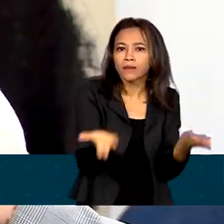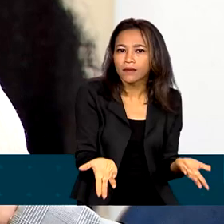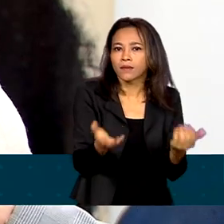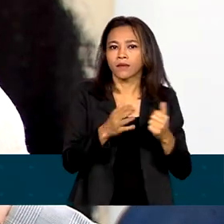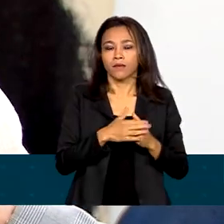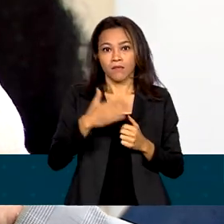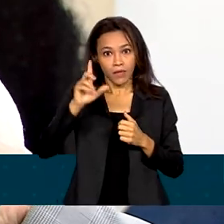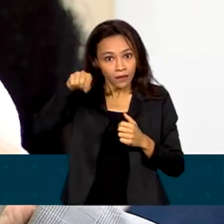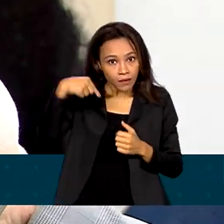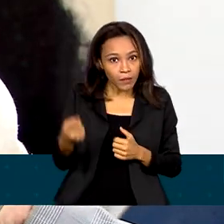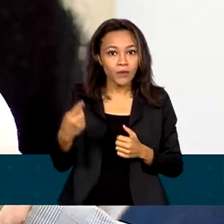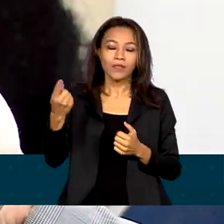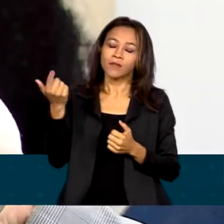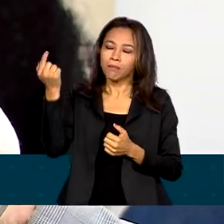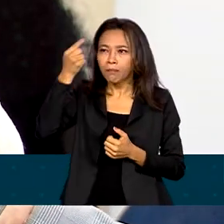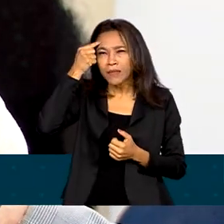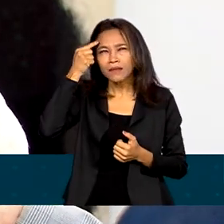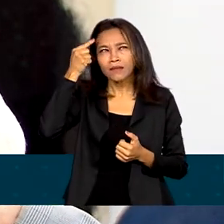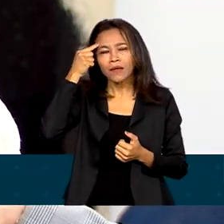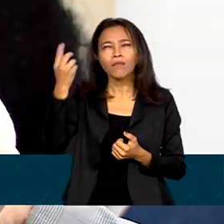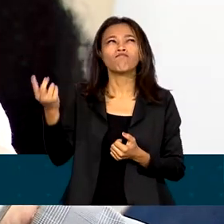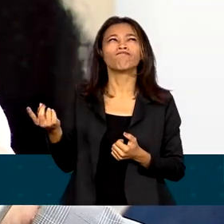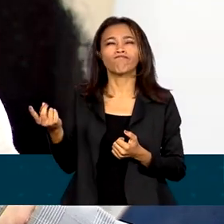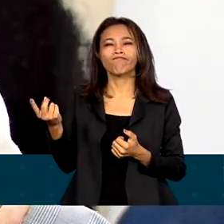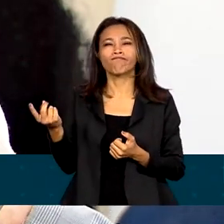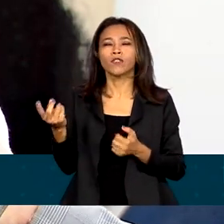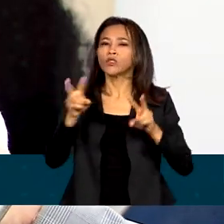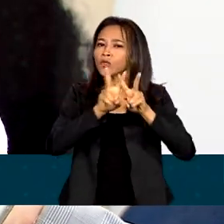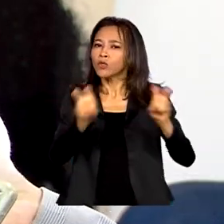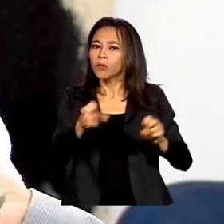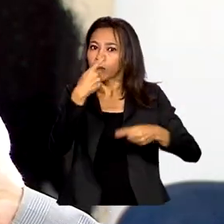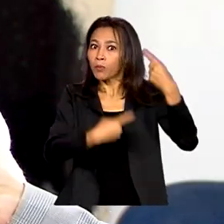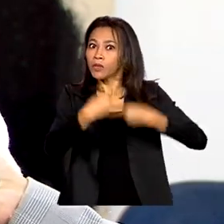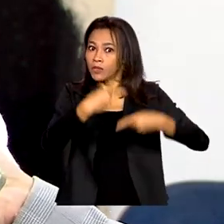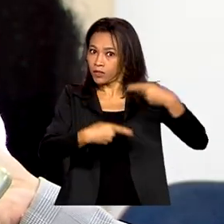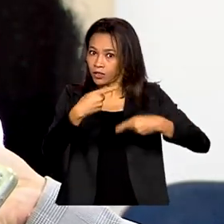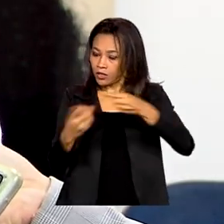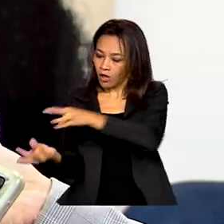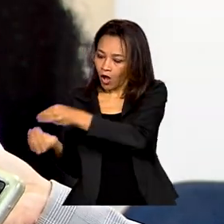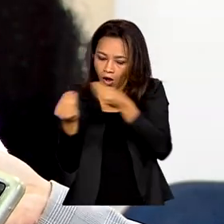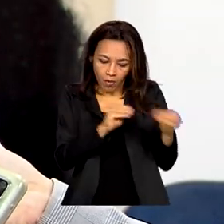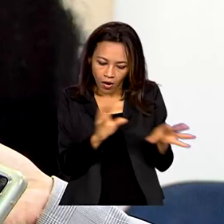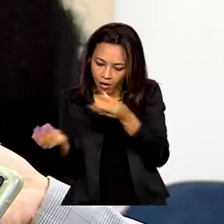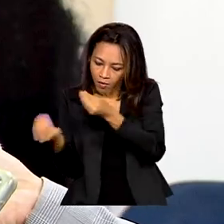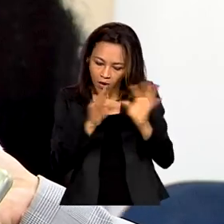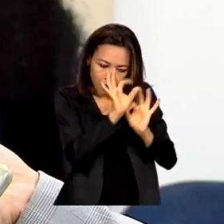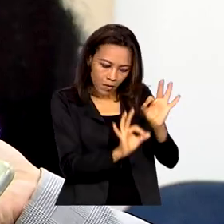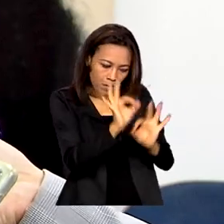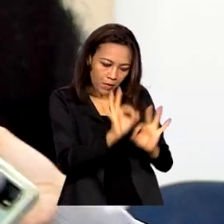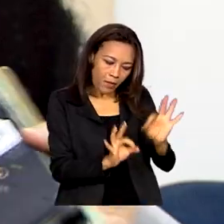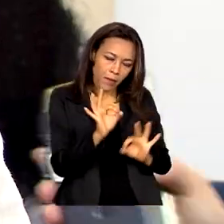que a partir daí a gente possa pensar políticas públicas efetivas para enfrentar a violência.